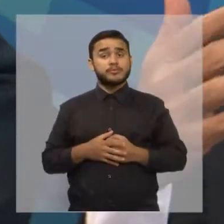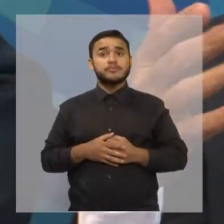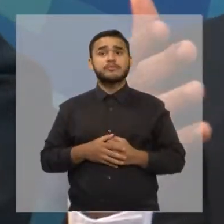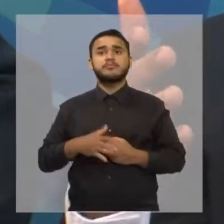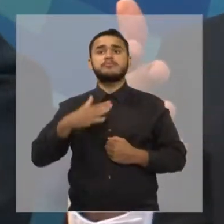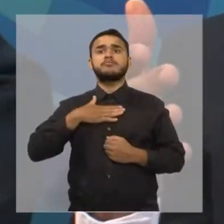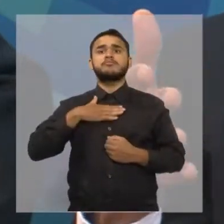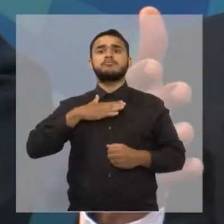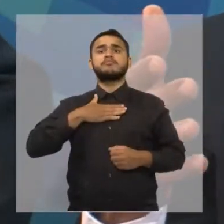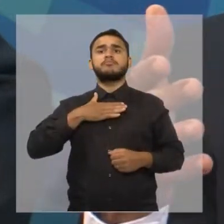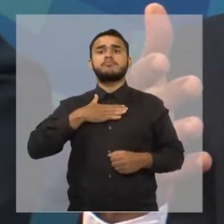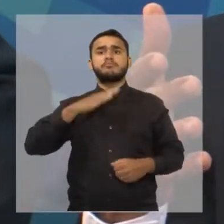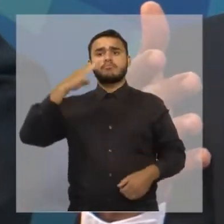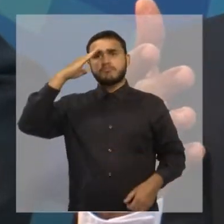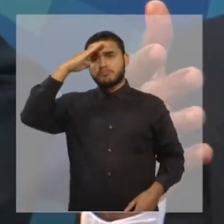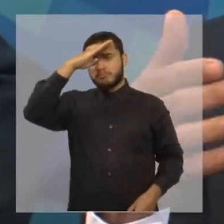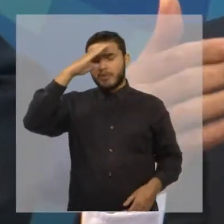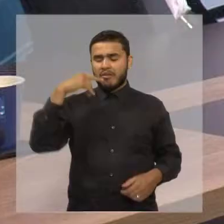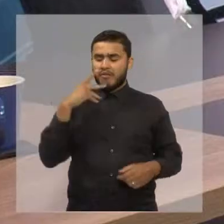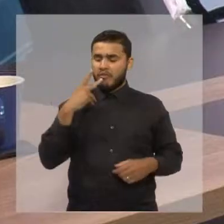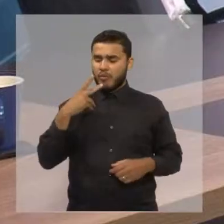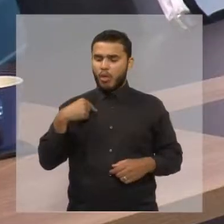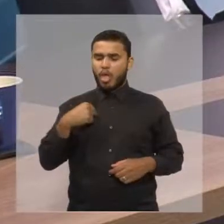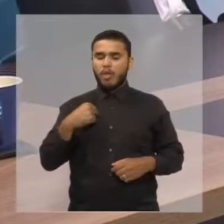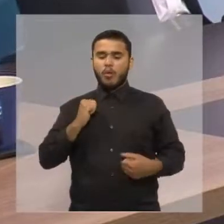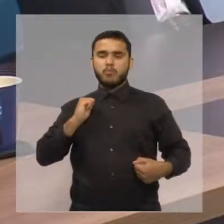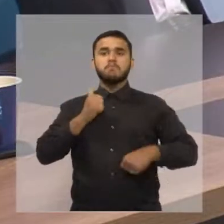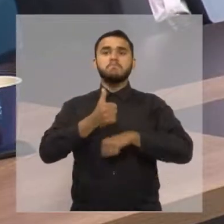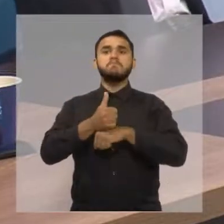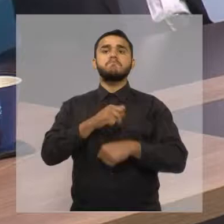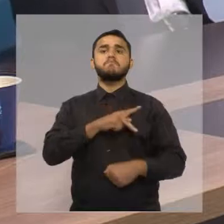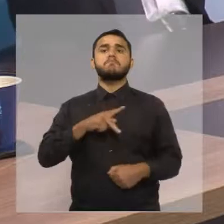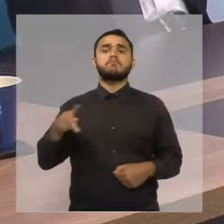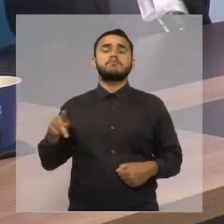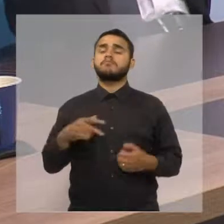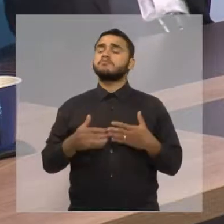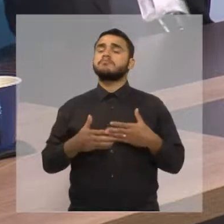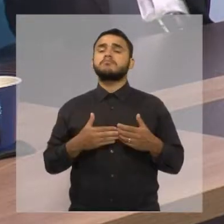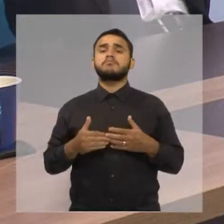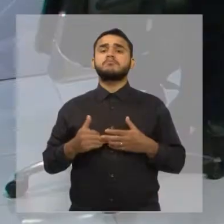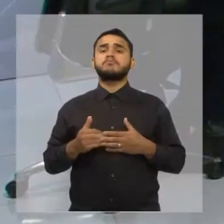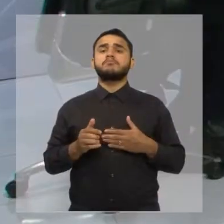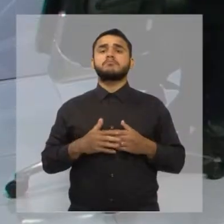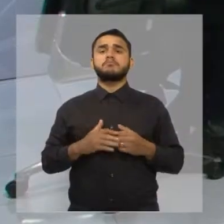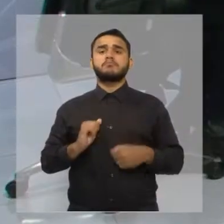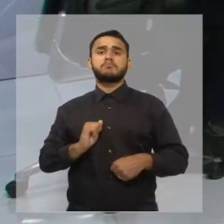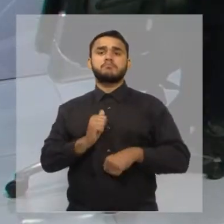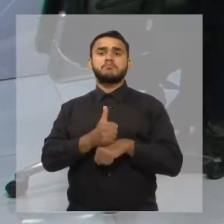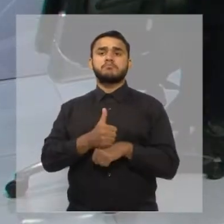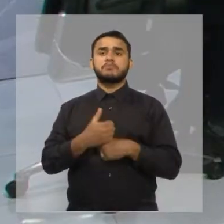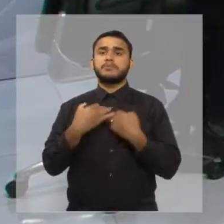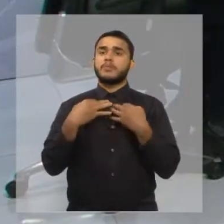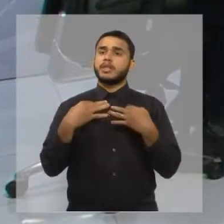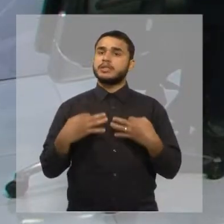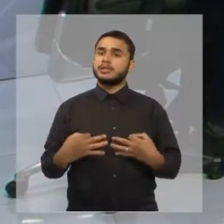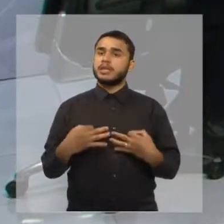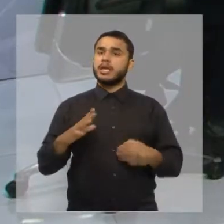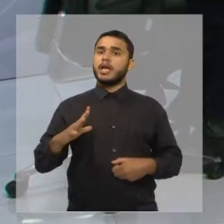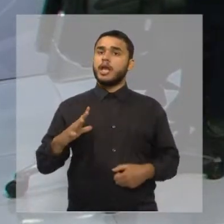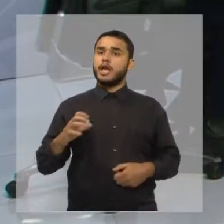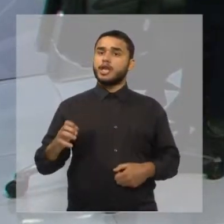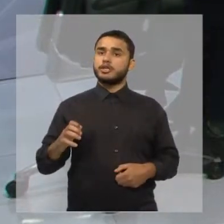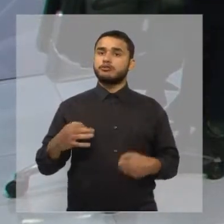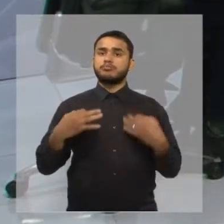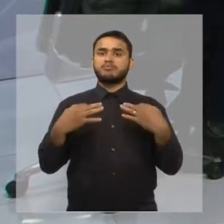a função presidencial. Isso contraria o rito. A liturgia do cargo. A liturgia do cargo. Tem a dúvida. E